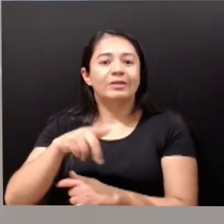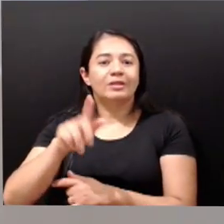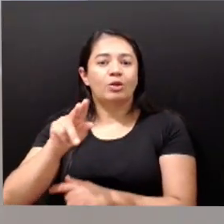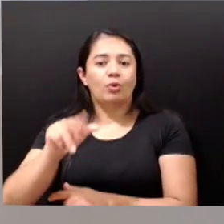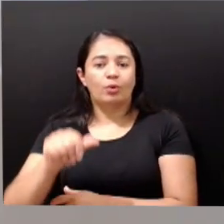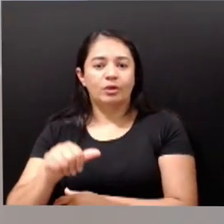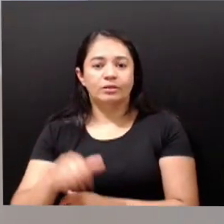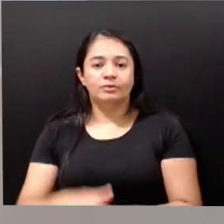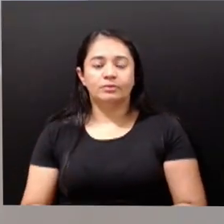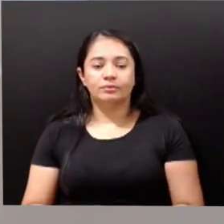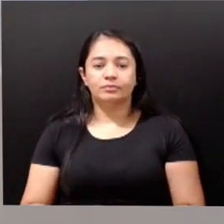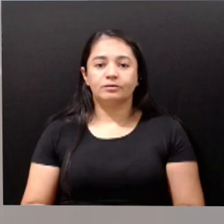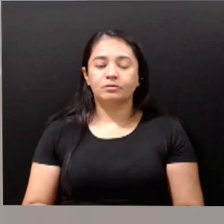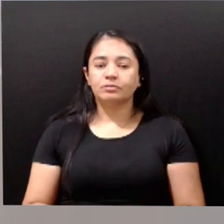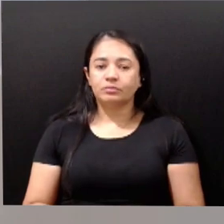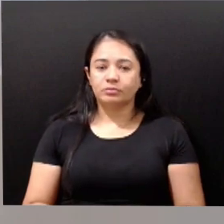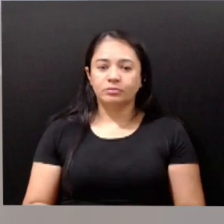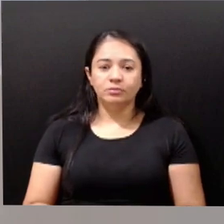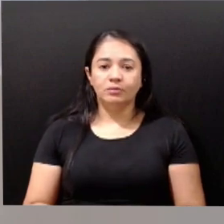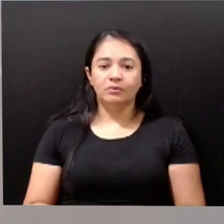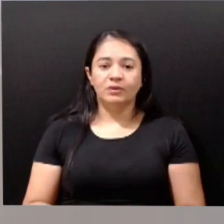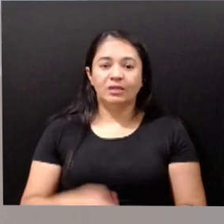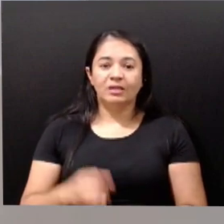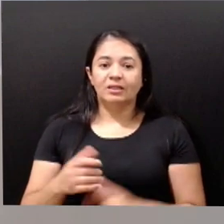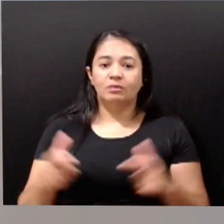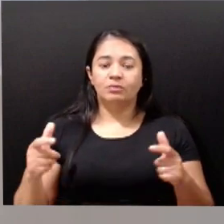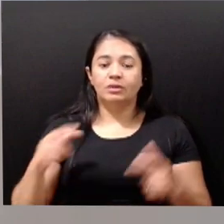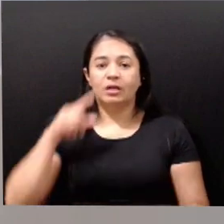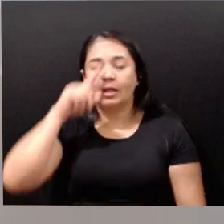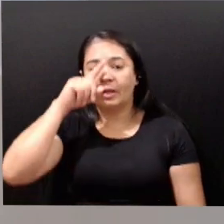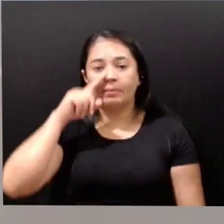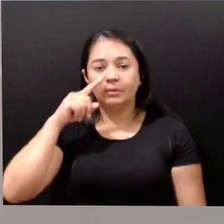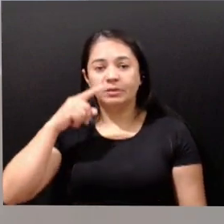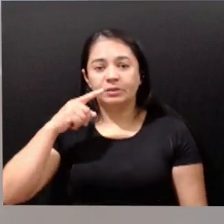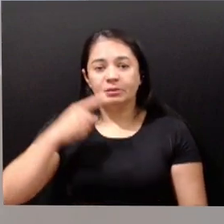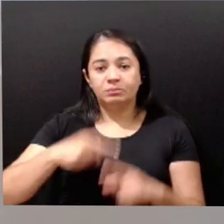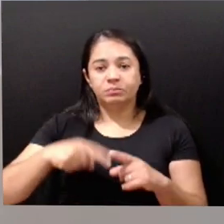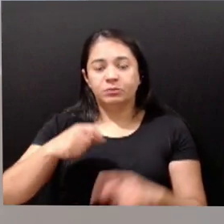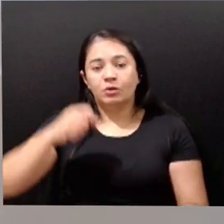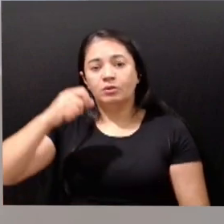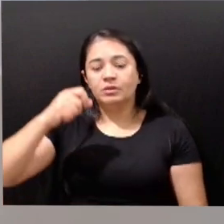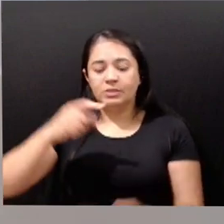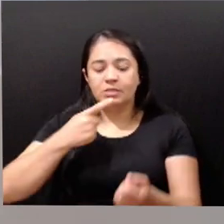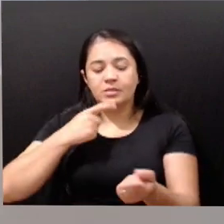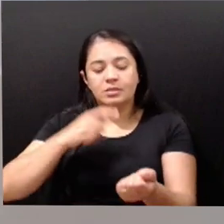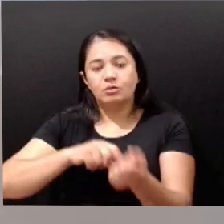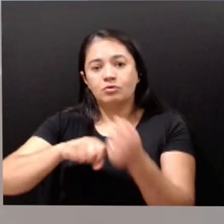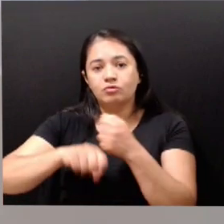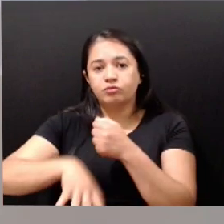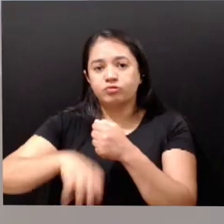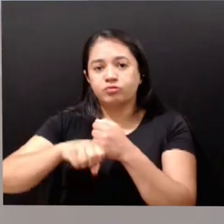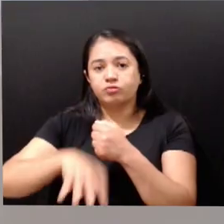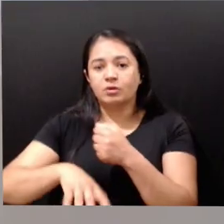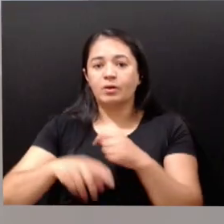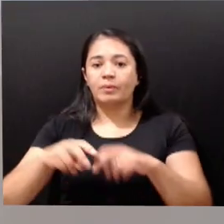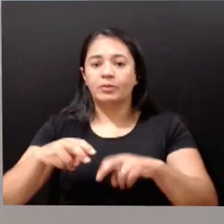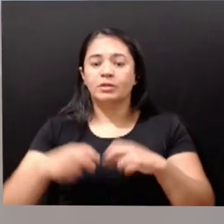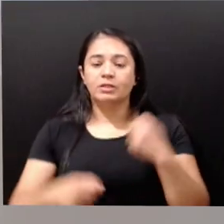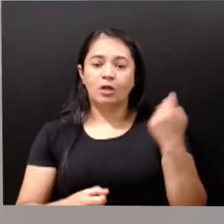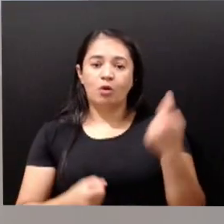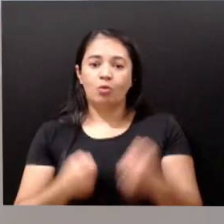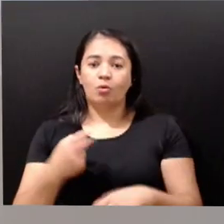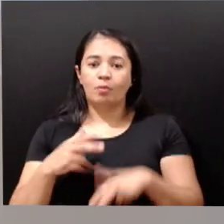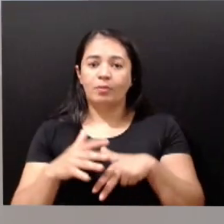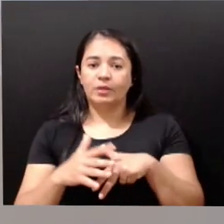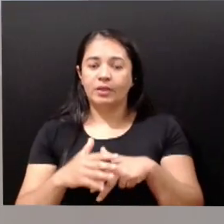fosse uma reação imunológica. E esse baço crescido, ele tem um risco de se lesionar e gerar sangramento. Então, para alguns pacientes que desenvolvem